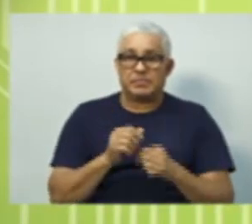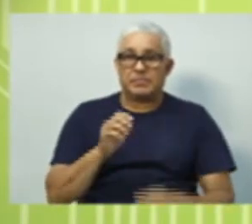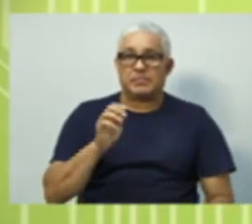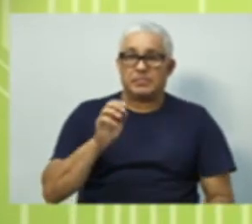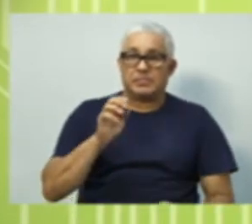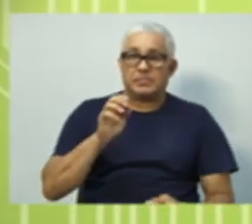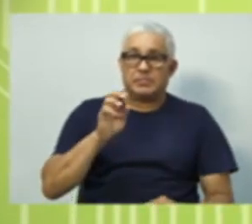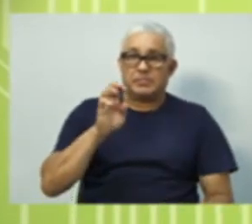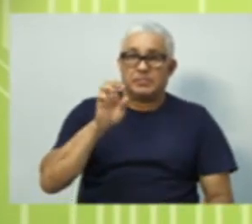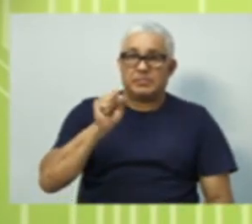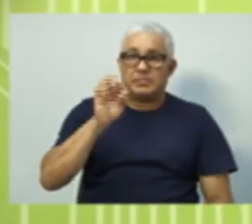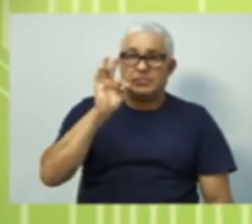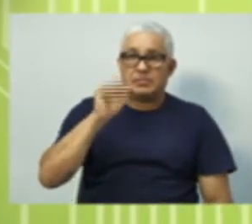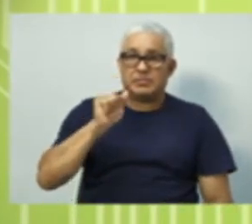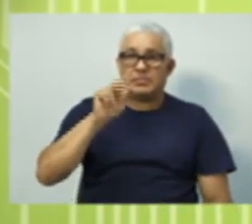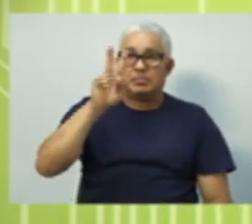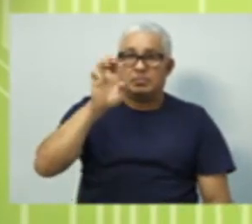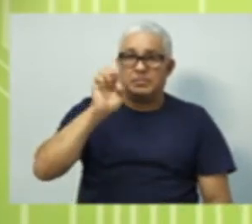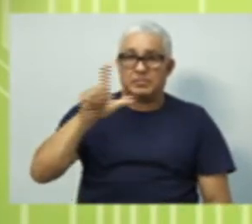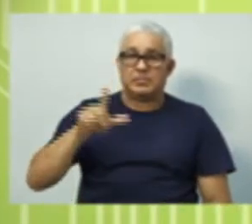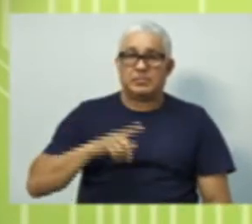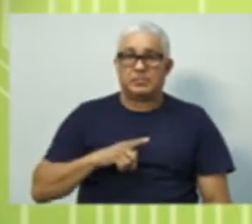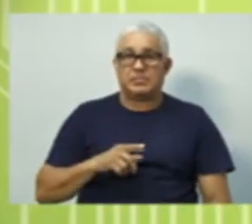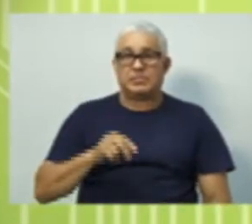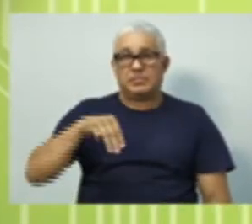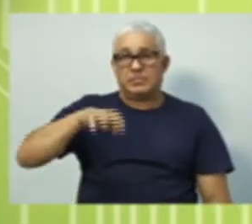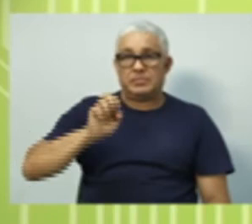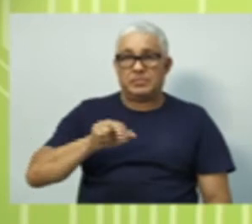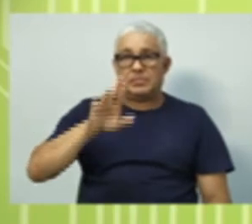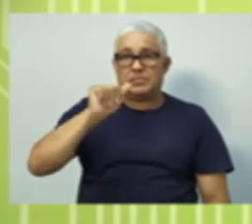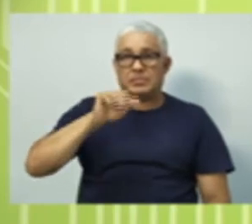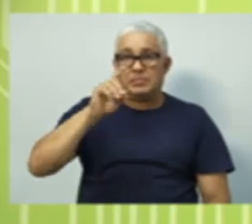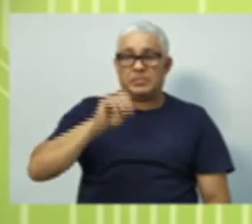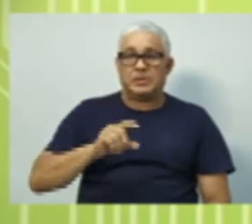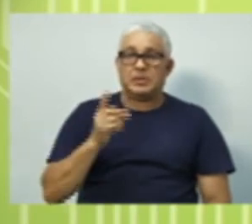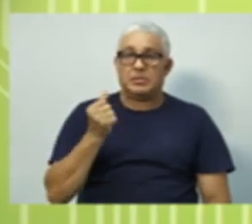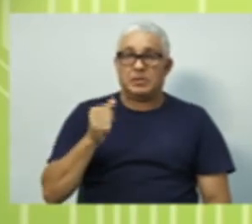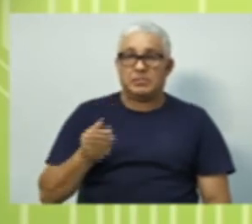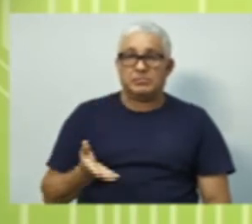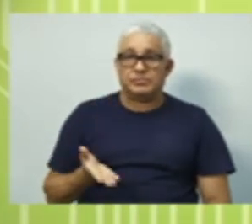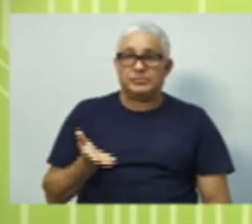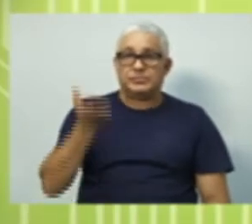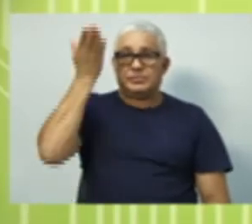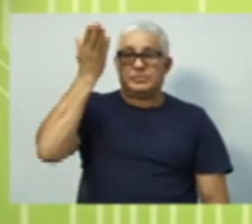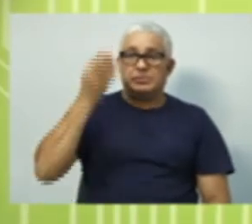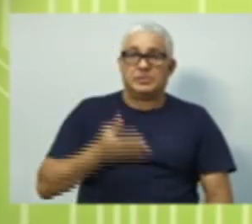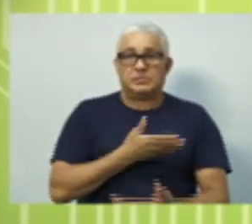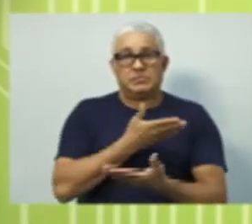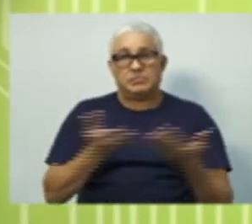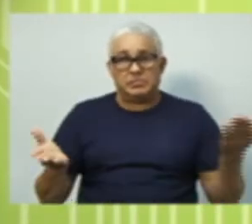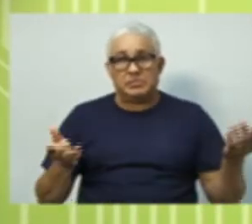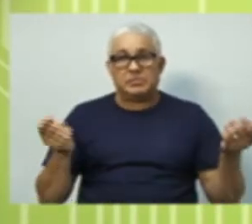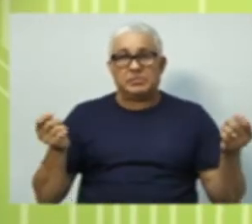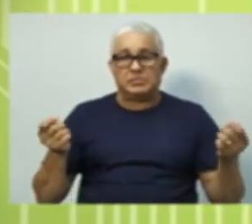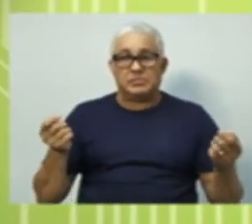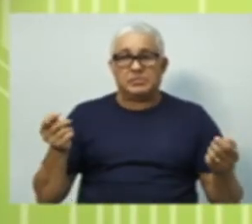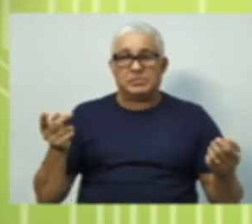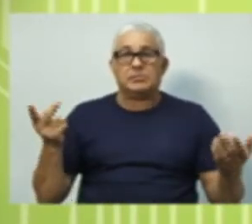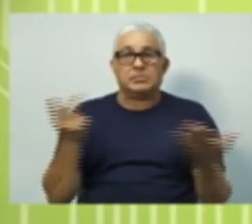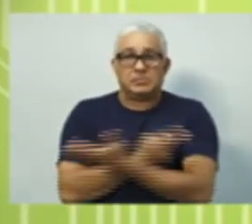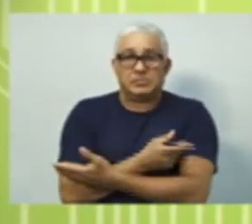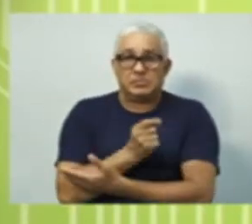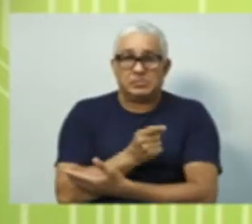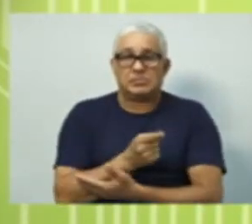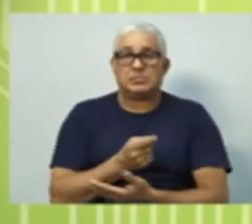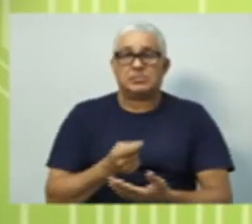nos primeiros 3 meses. Aí vem a frustração. E o pior de tudo, né? Você não entendeu o porquê. Então não tem uma visão pequena, tem